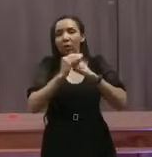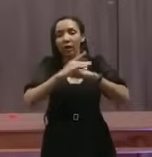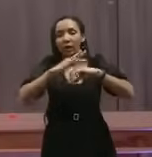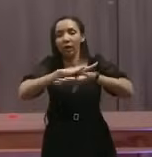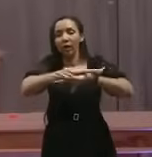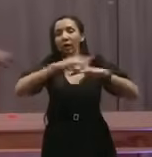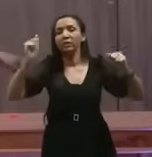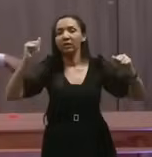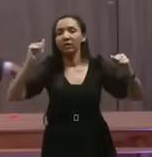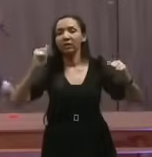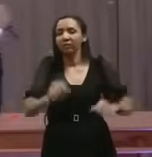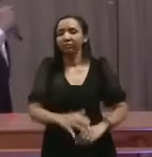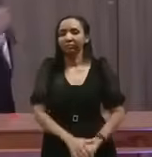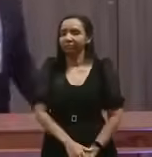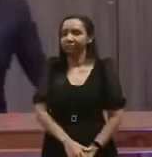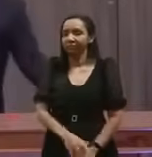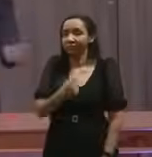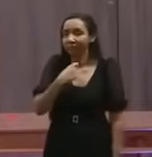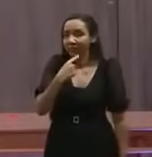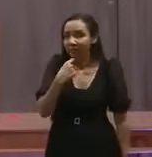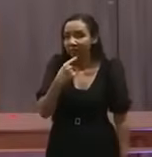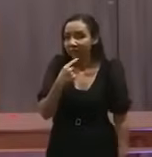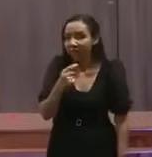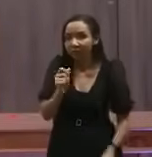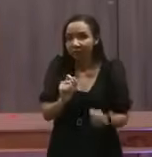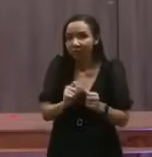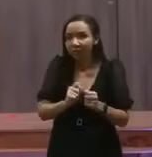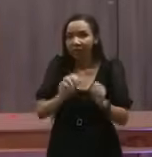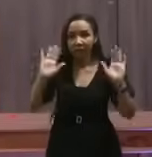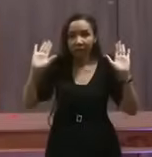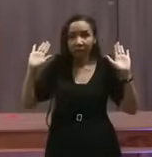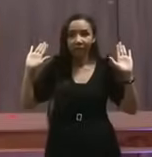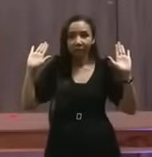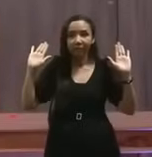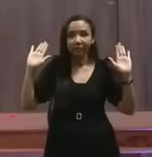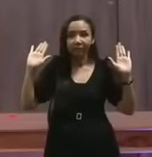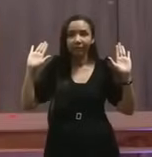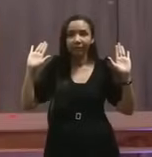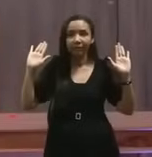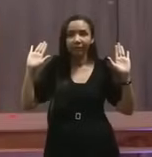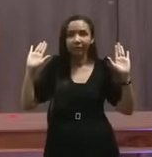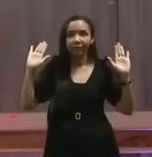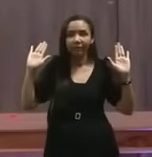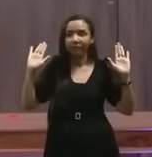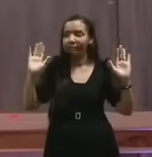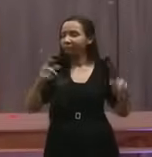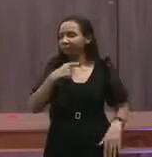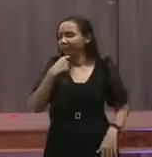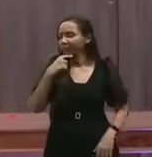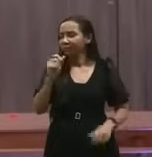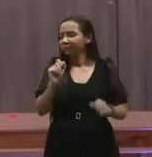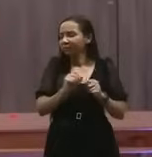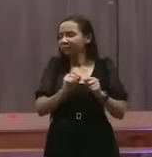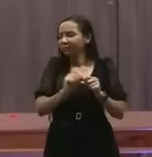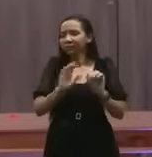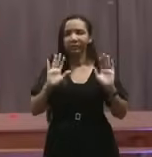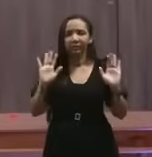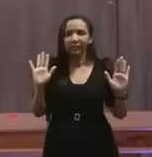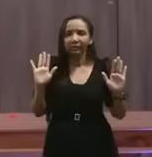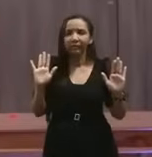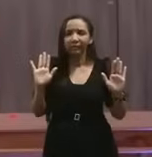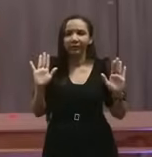eu purif purificar e nemum paralítico ele só fazem isso com nome de pessoas não é o espírito